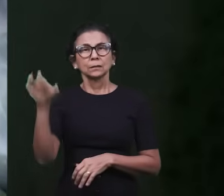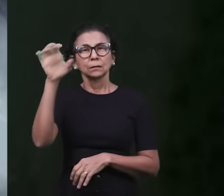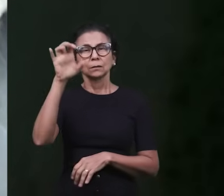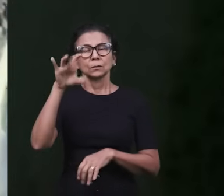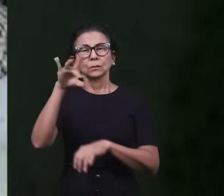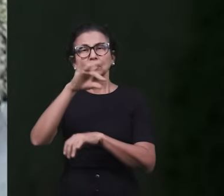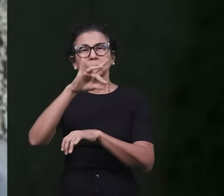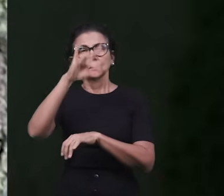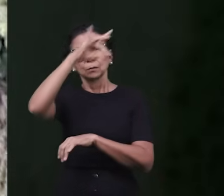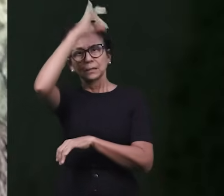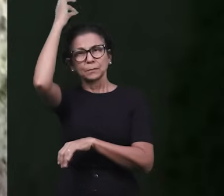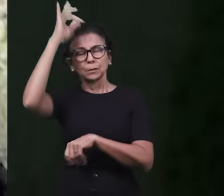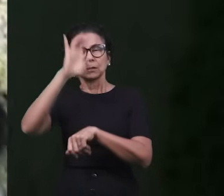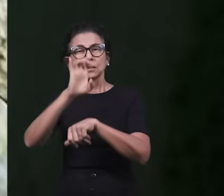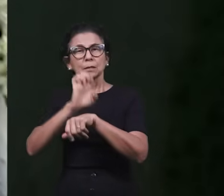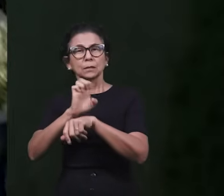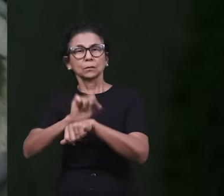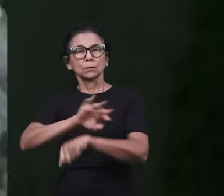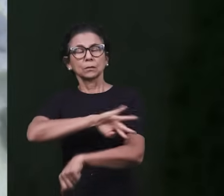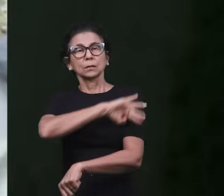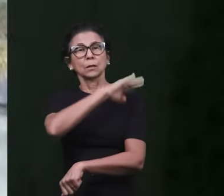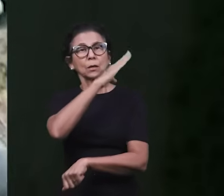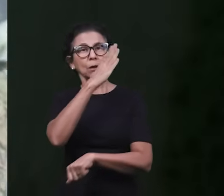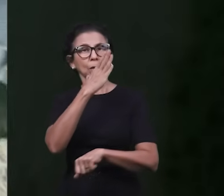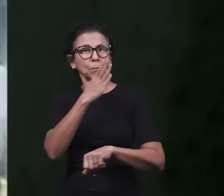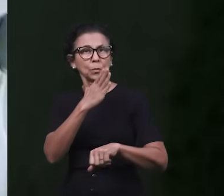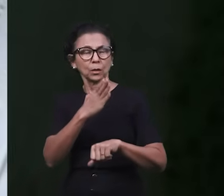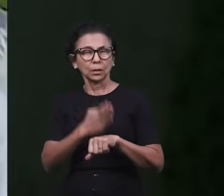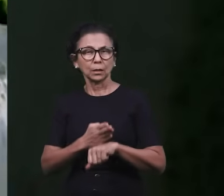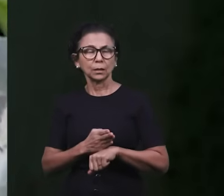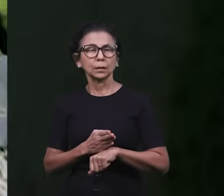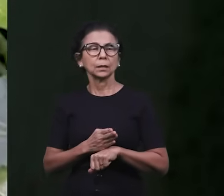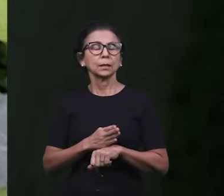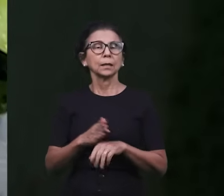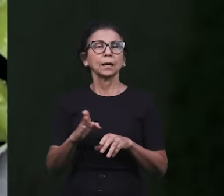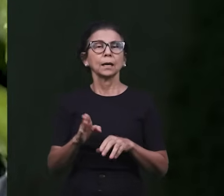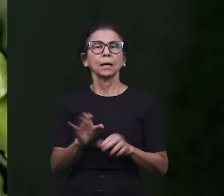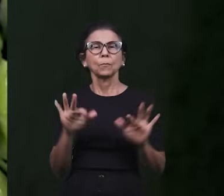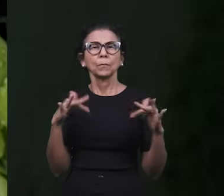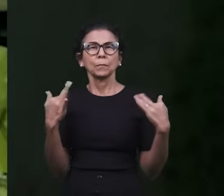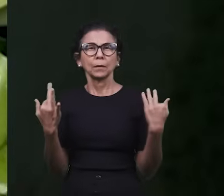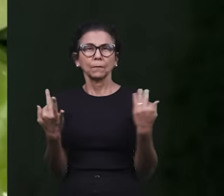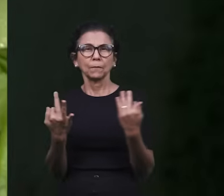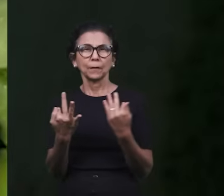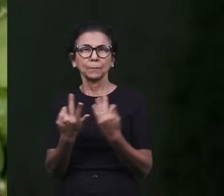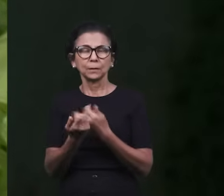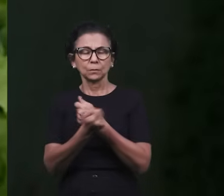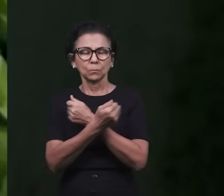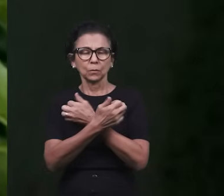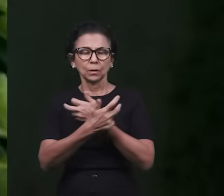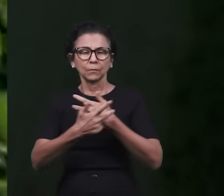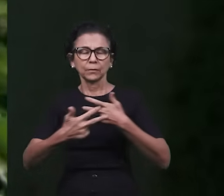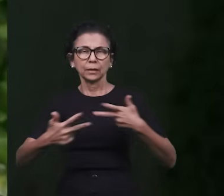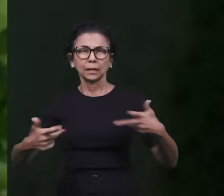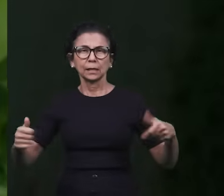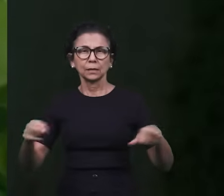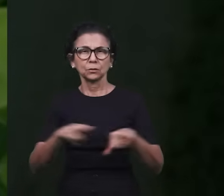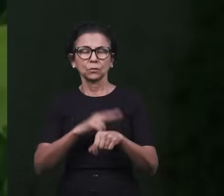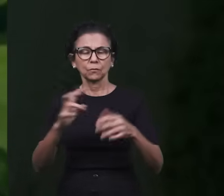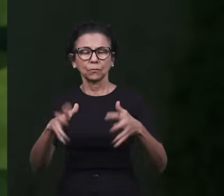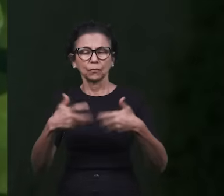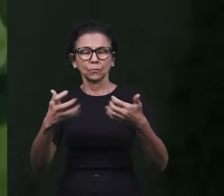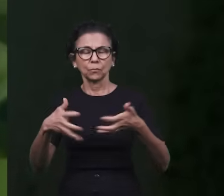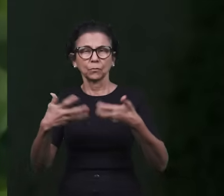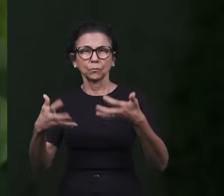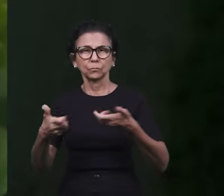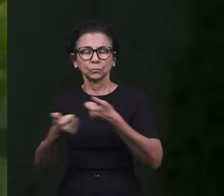montanhosas do Espírito Santo, o produtor Alexandro Lenker e sua família cultivam uma variedade de hortaliças, como